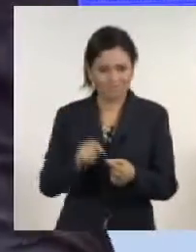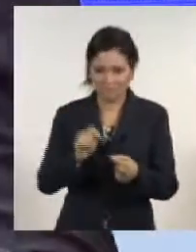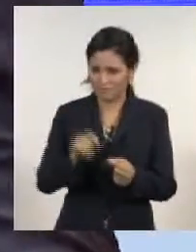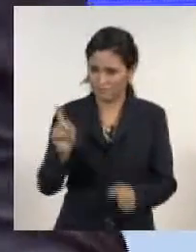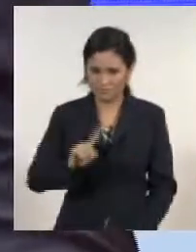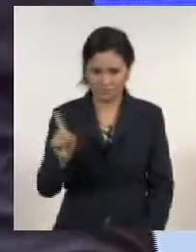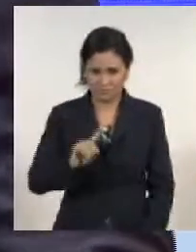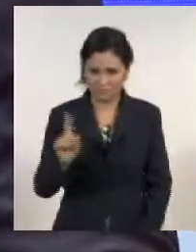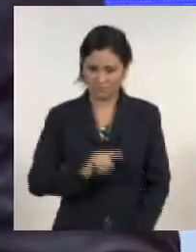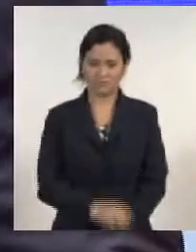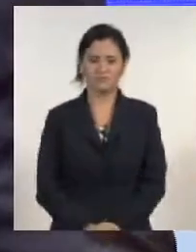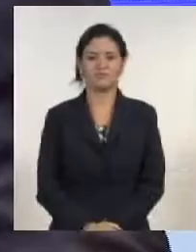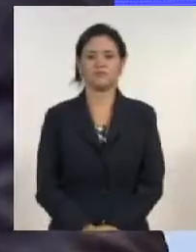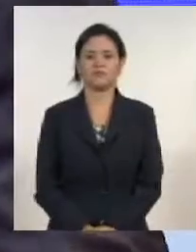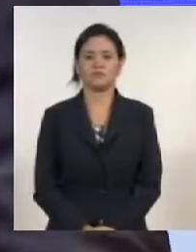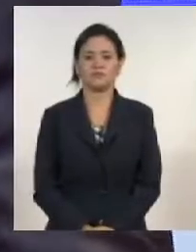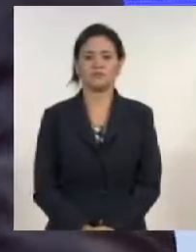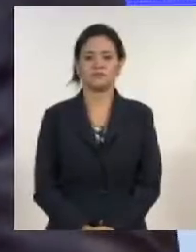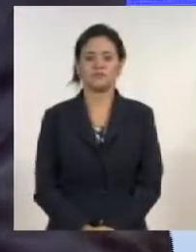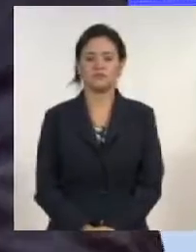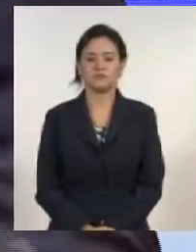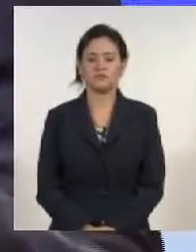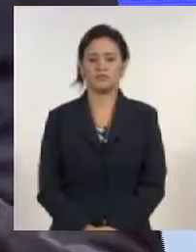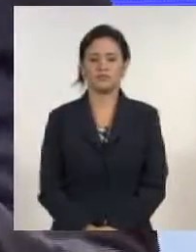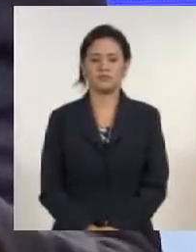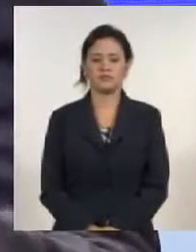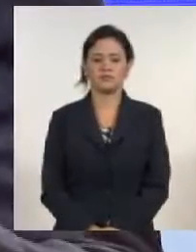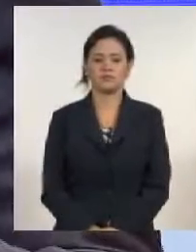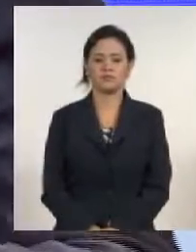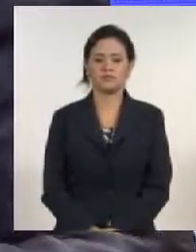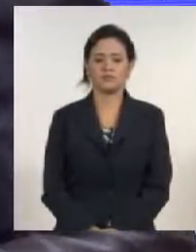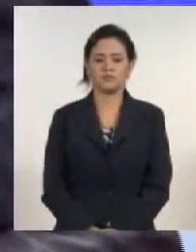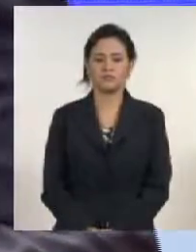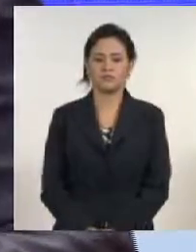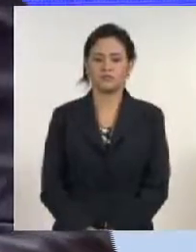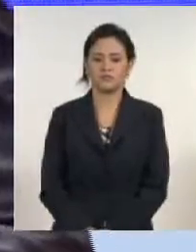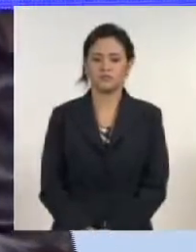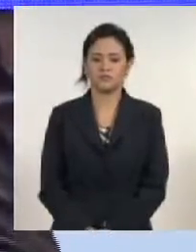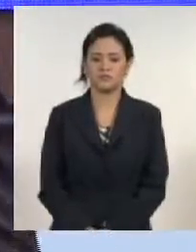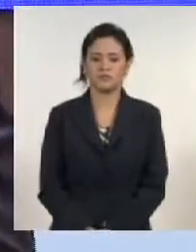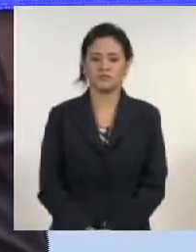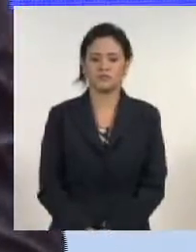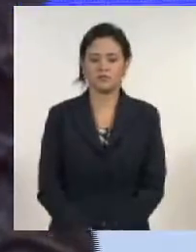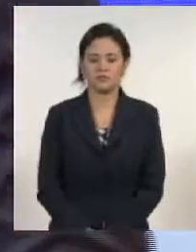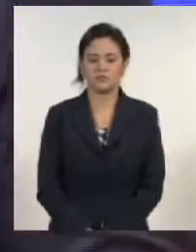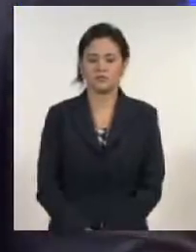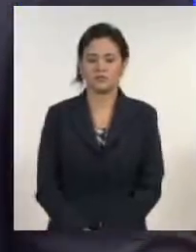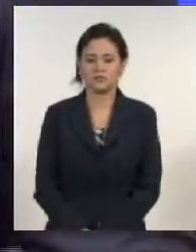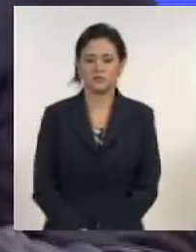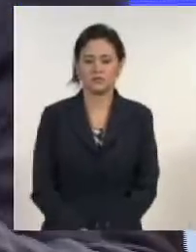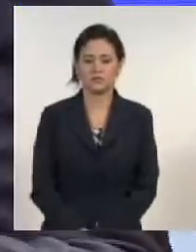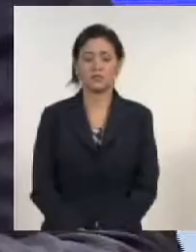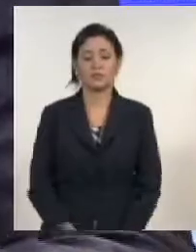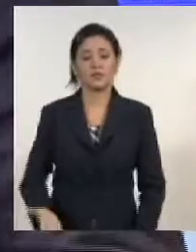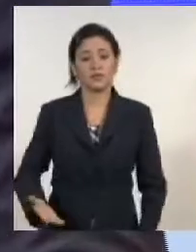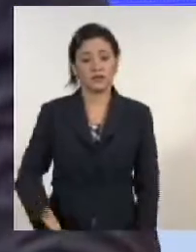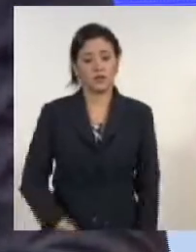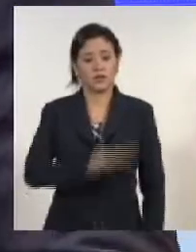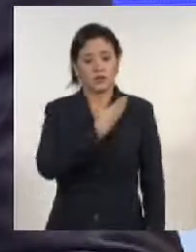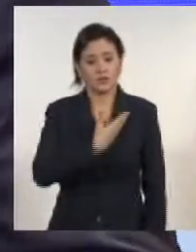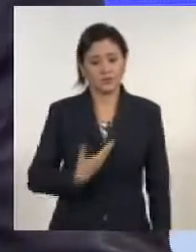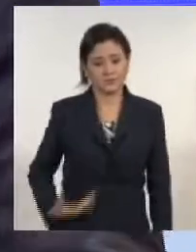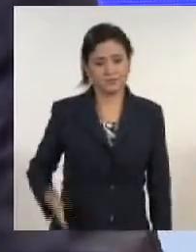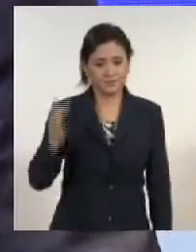A manifestação do governador, que não sei por que as manifestações do governador Flávio Dino nas redes sociais irritam tanto a